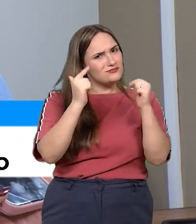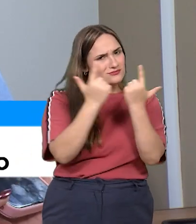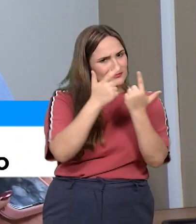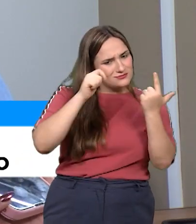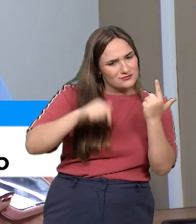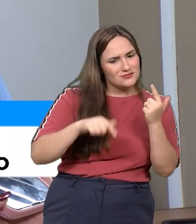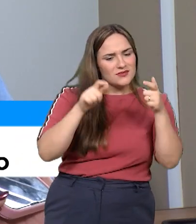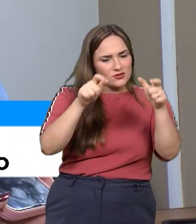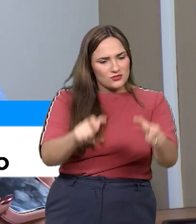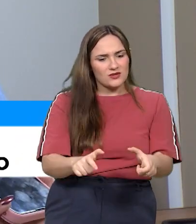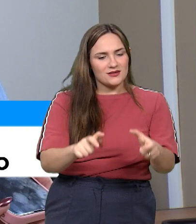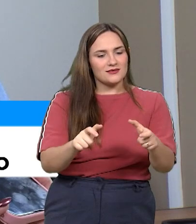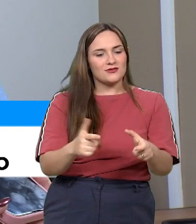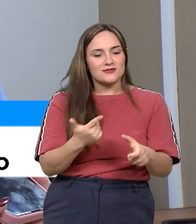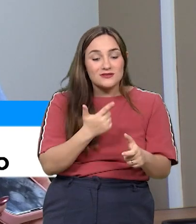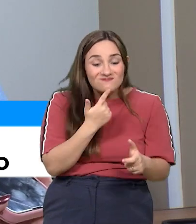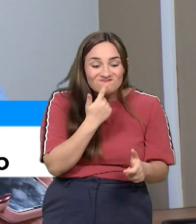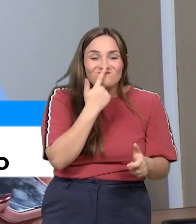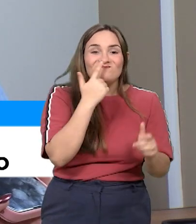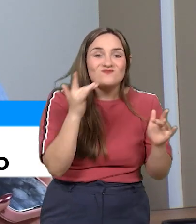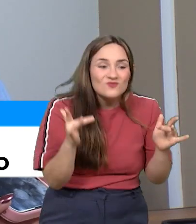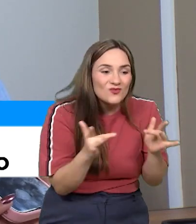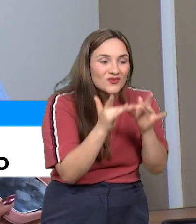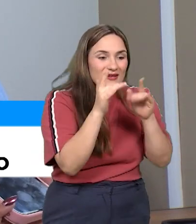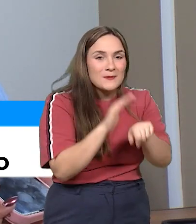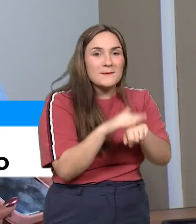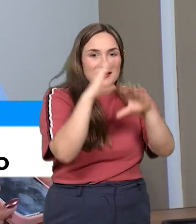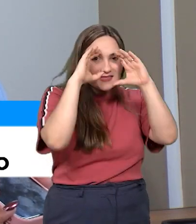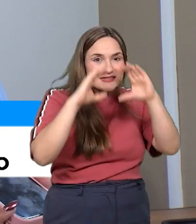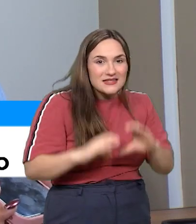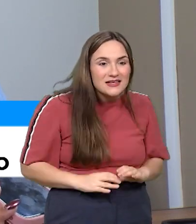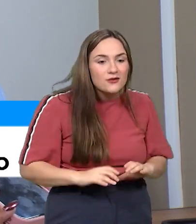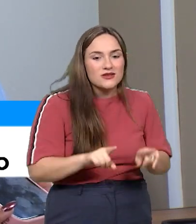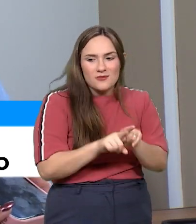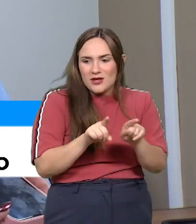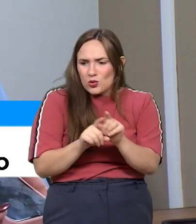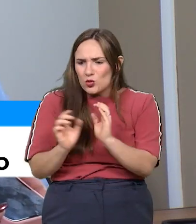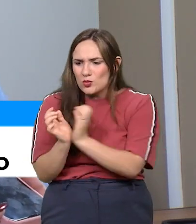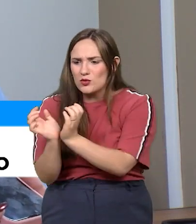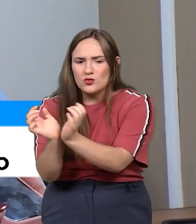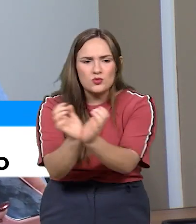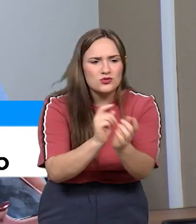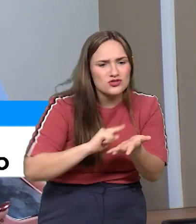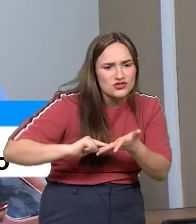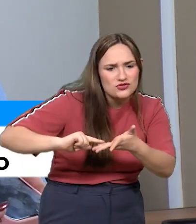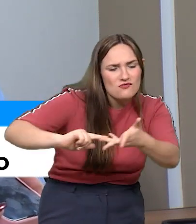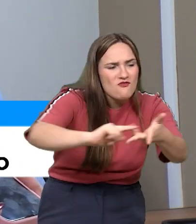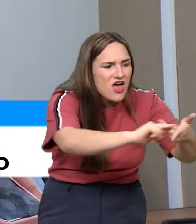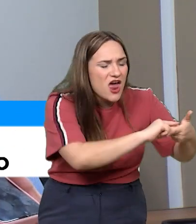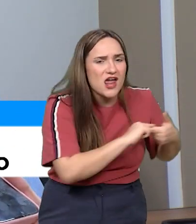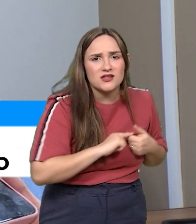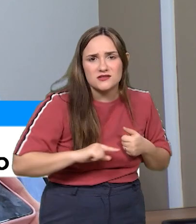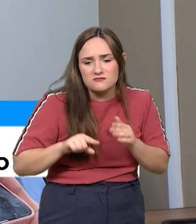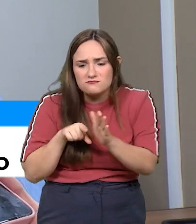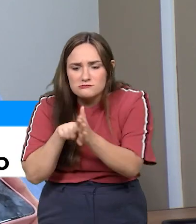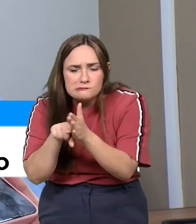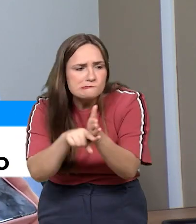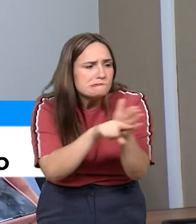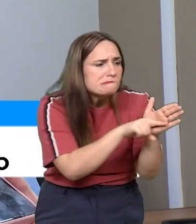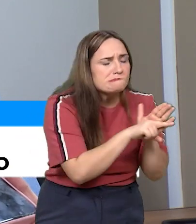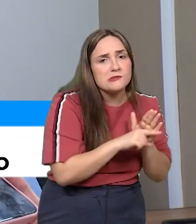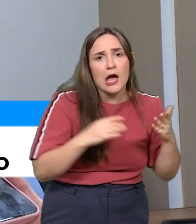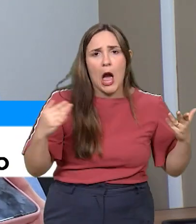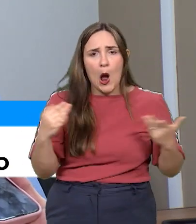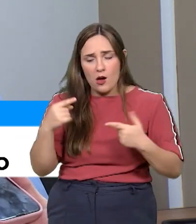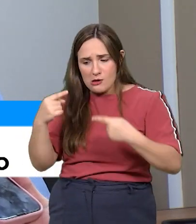Assembleia Legislativa é onde tem a proximidade maior é com os diversos segmentos e com a população Então acho que o